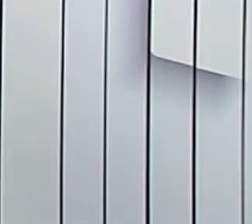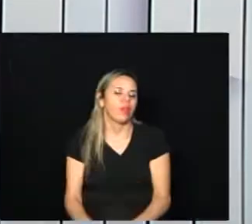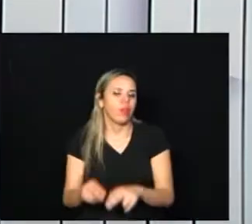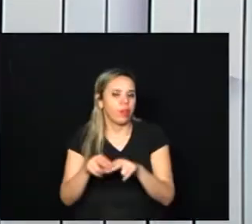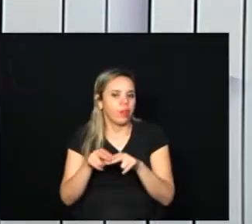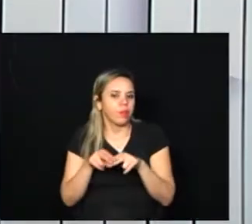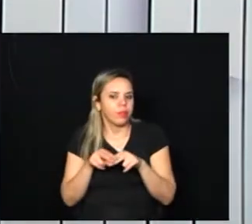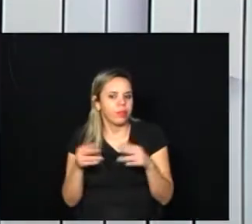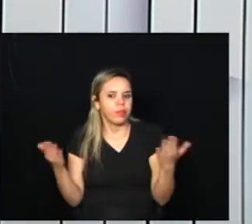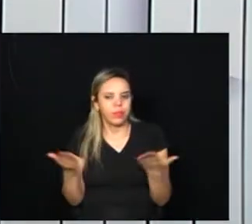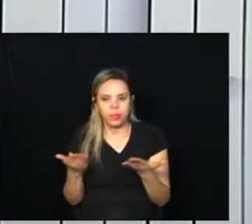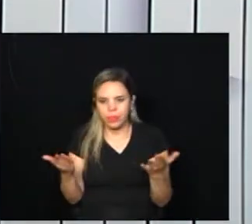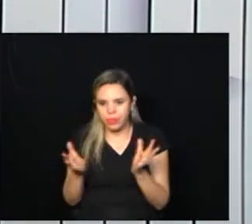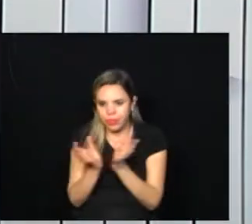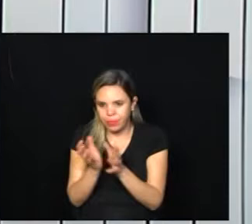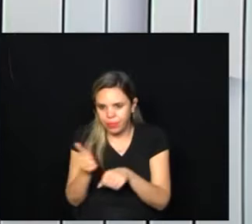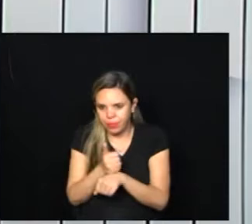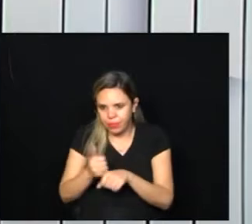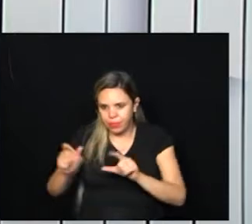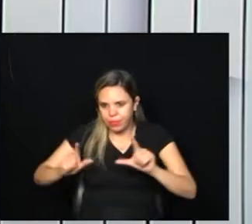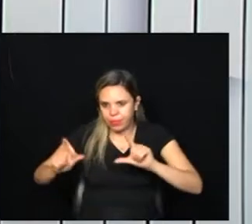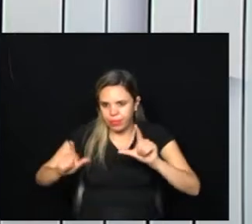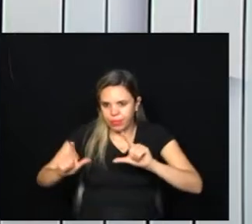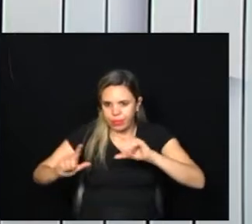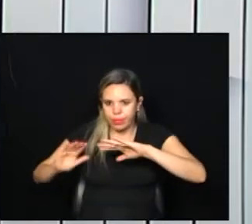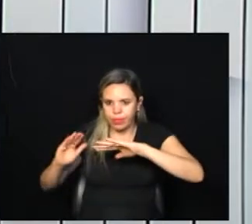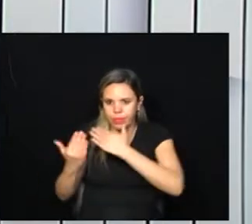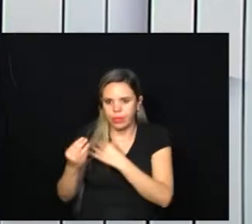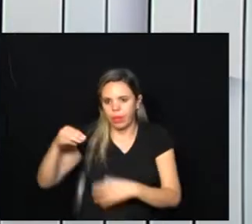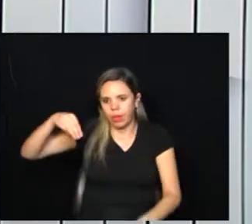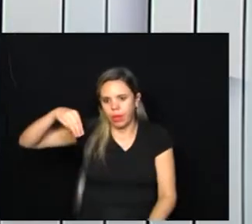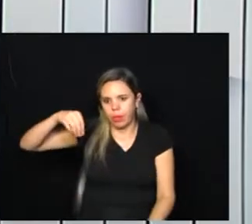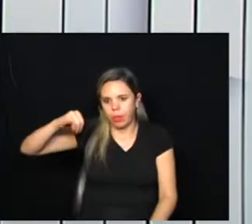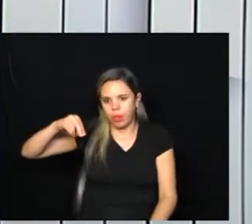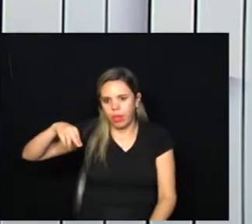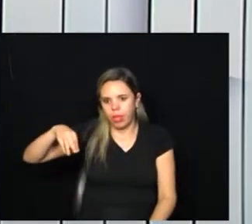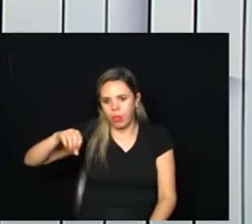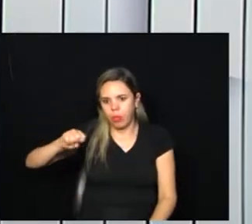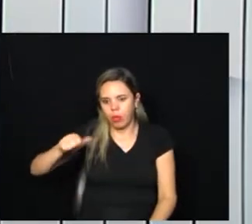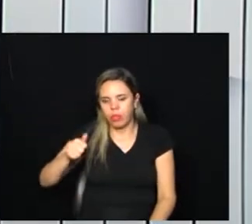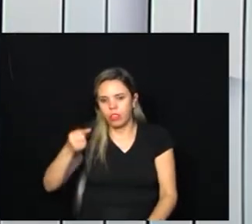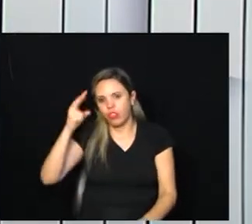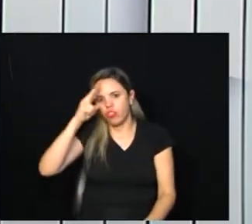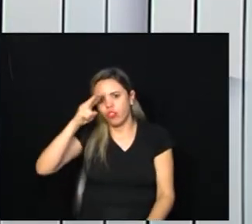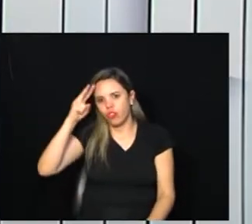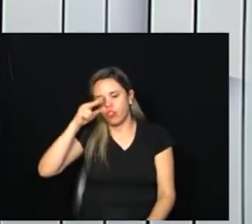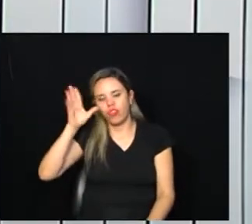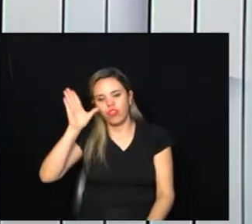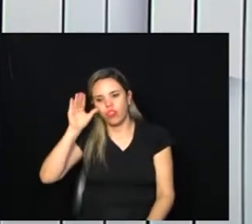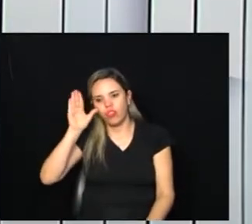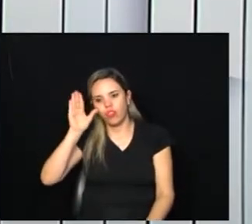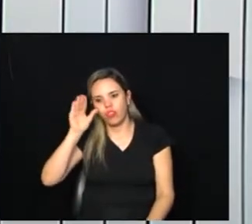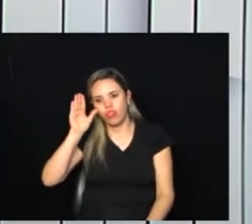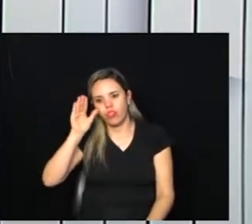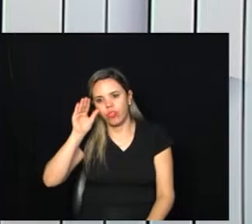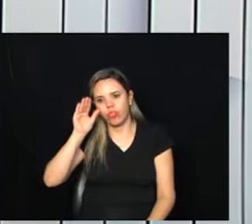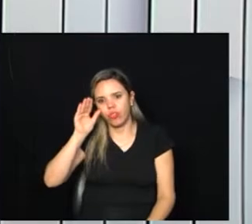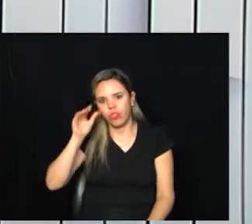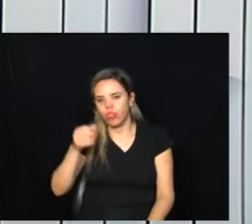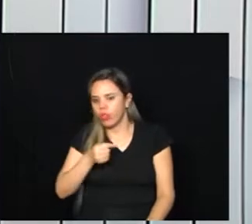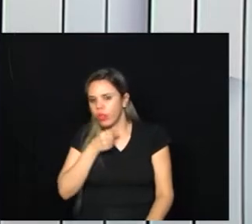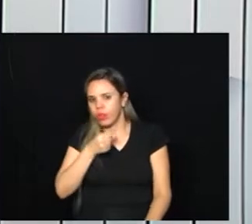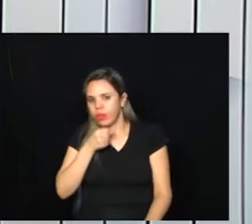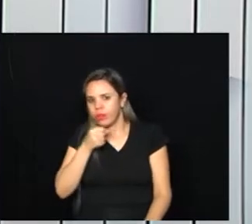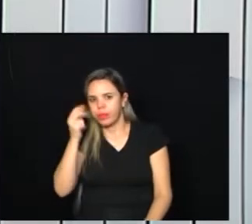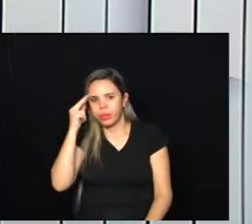Portanto, hoje a nossa equipe está na Vila Mimosa para contar histórias, curiosidades. Aciona o nosso